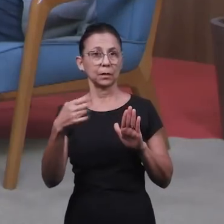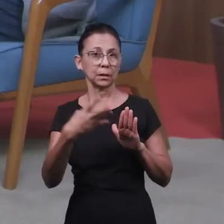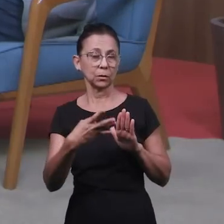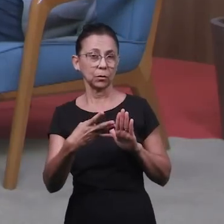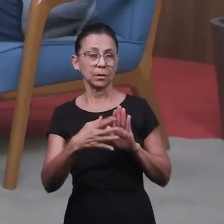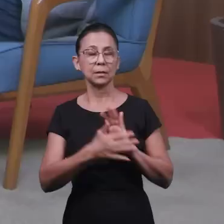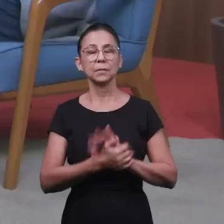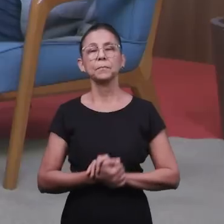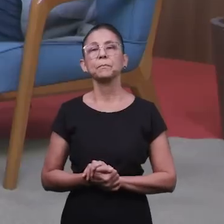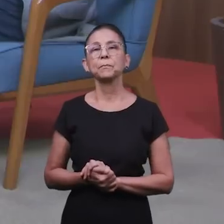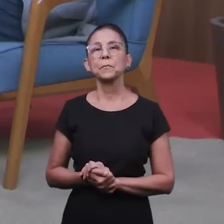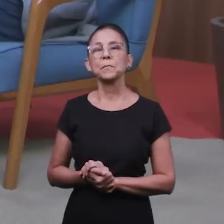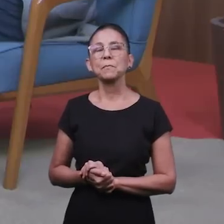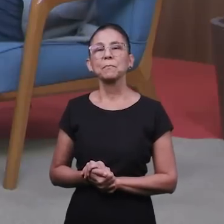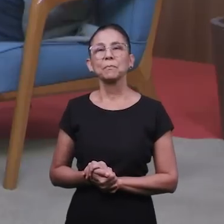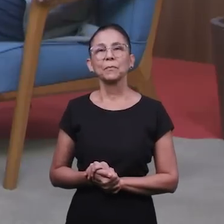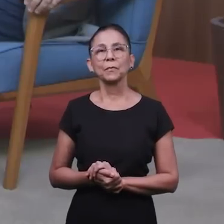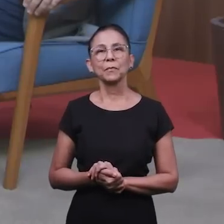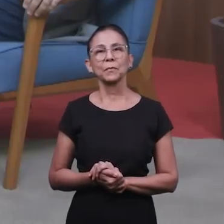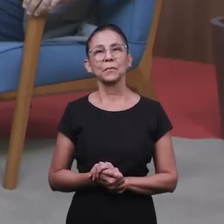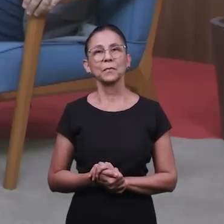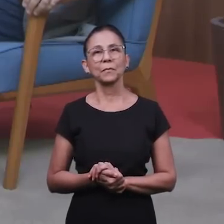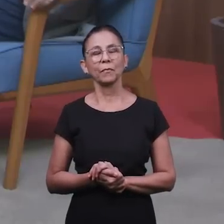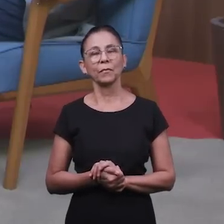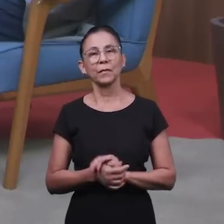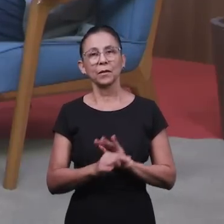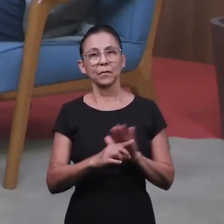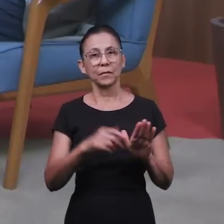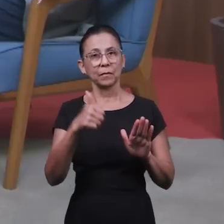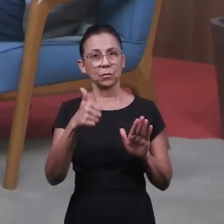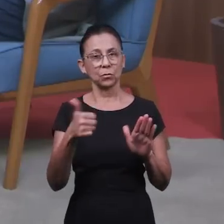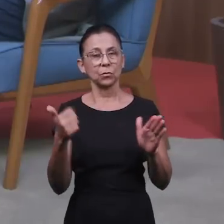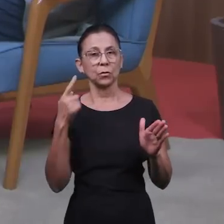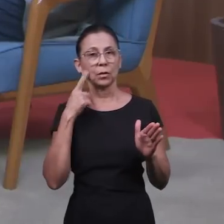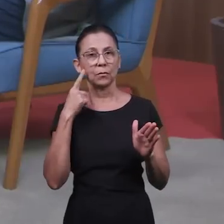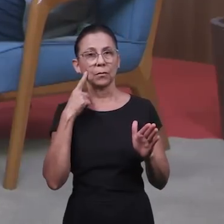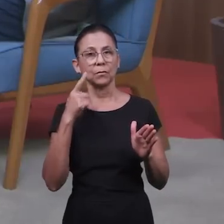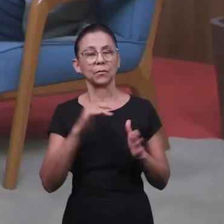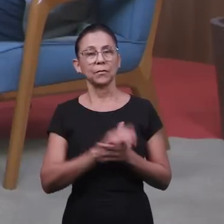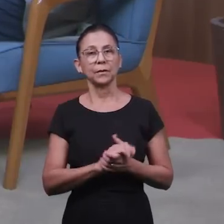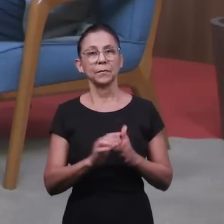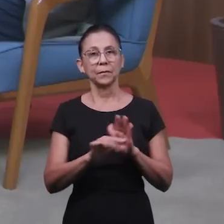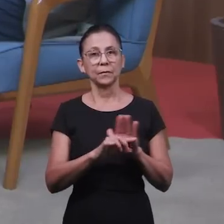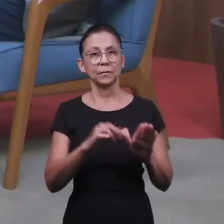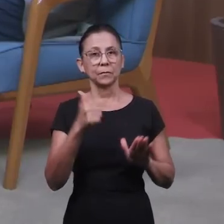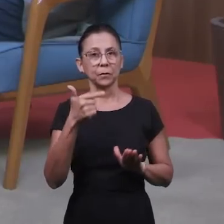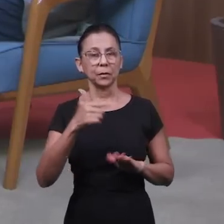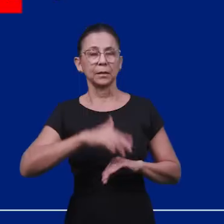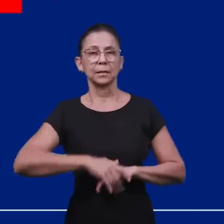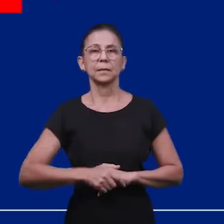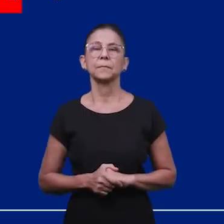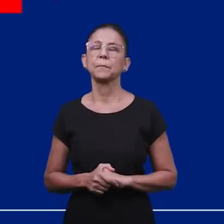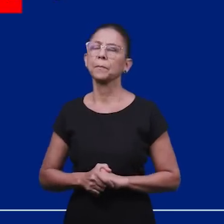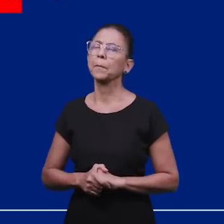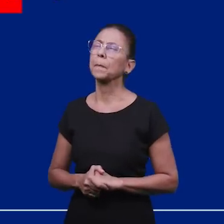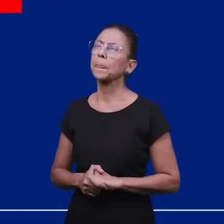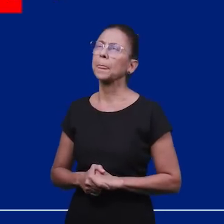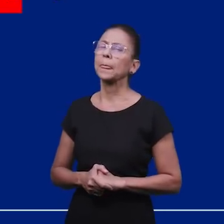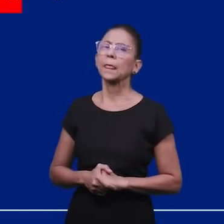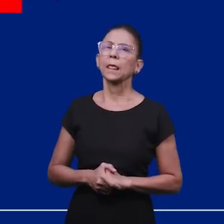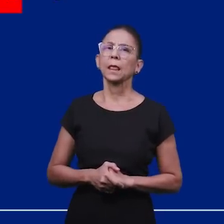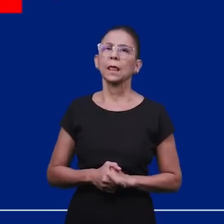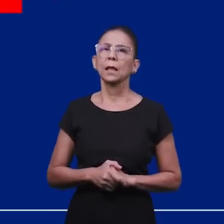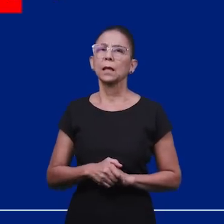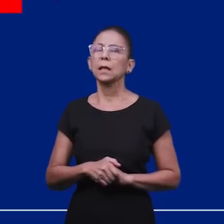parte do verso. Vamos agora para a segunda parte do verso de Cantares 2,14. Diz assim a palavra: mostra-me a